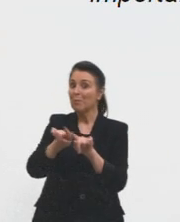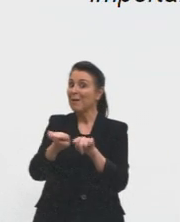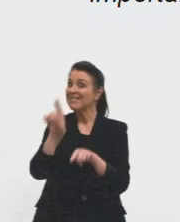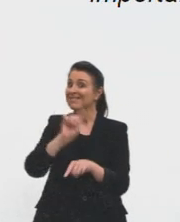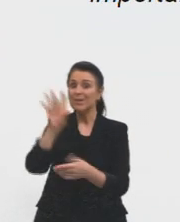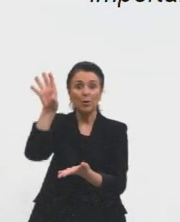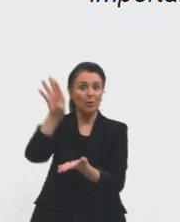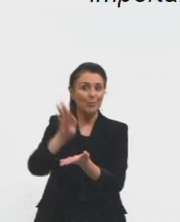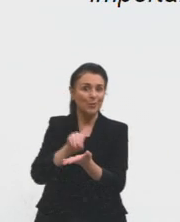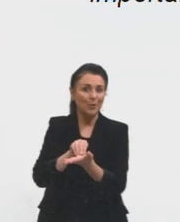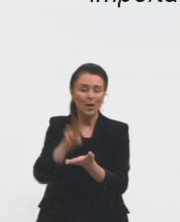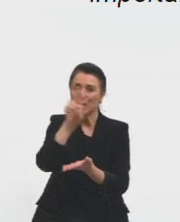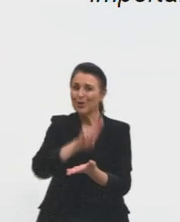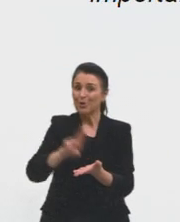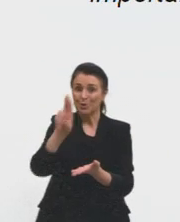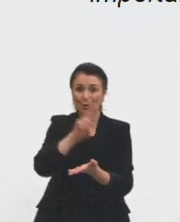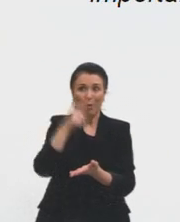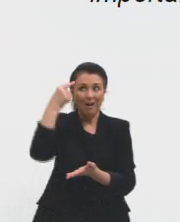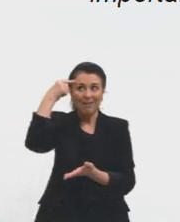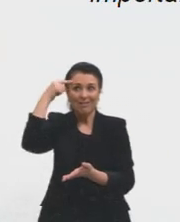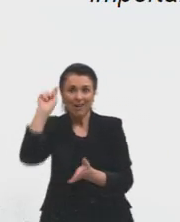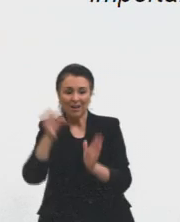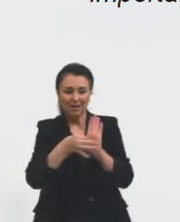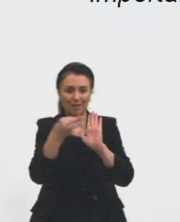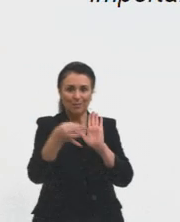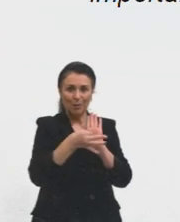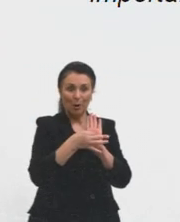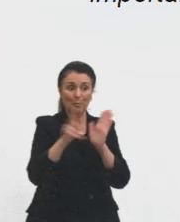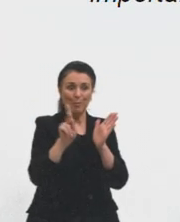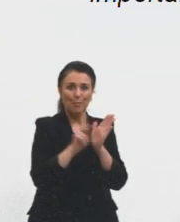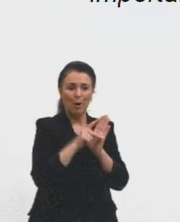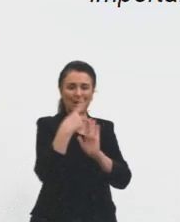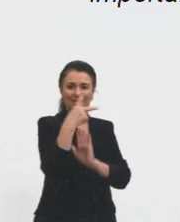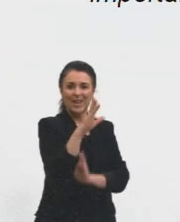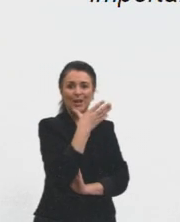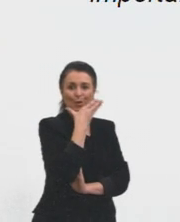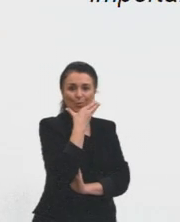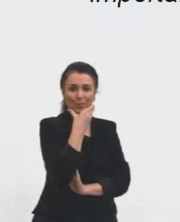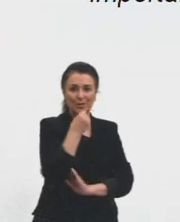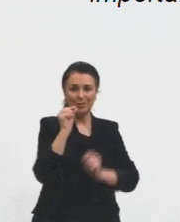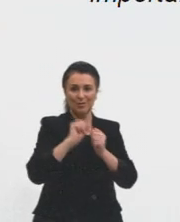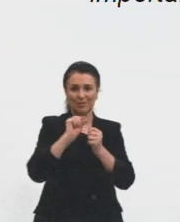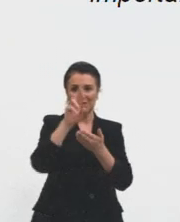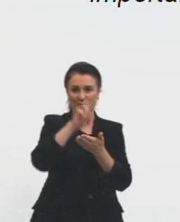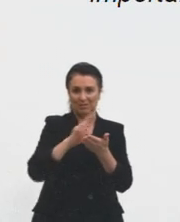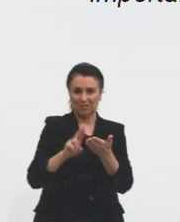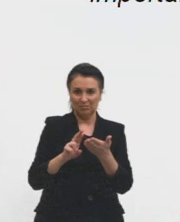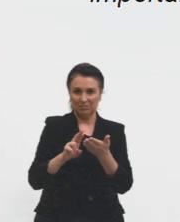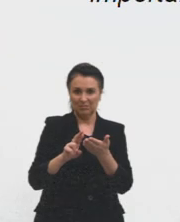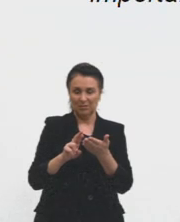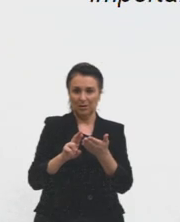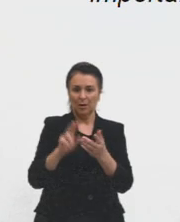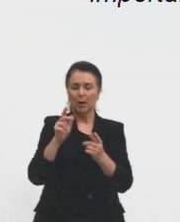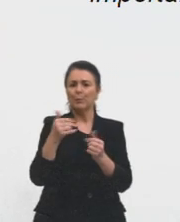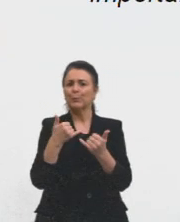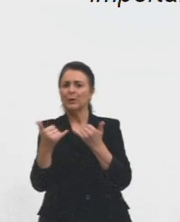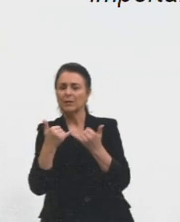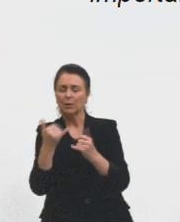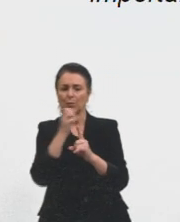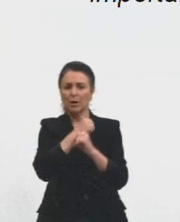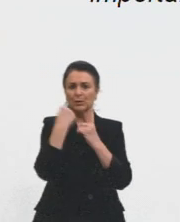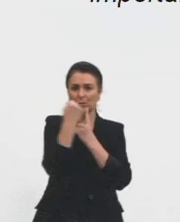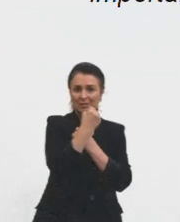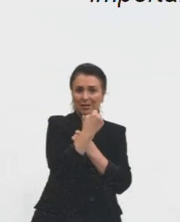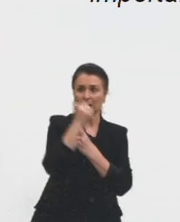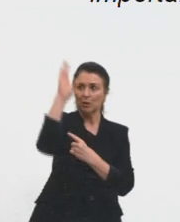eles vão embasamento próprio né a bagagem cultural que ele tinha e relação a essa questão de sociedade no Brasil e